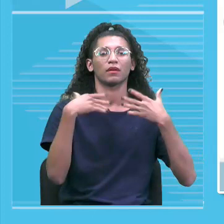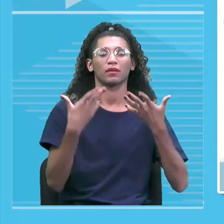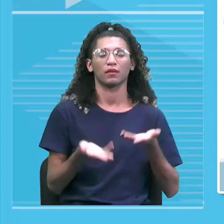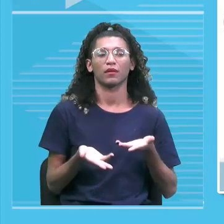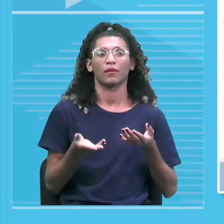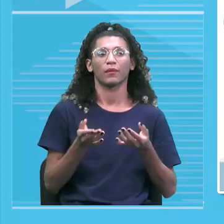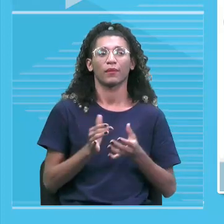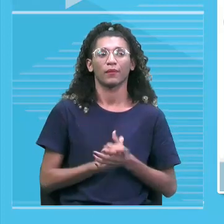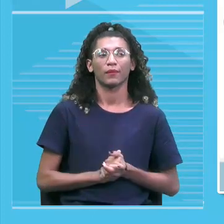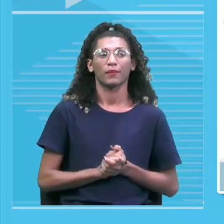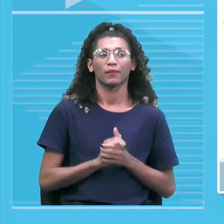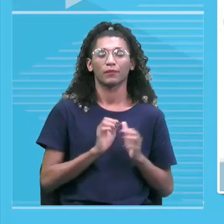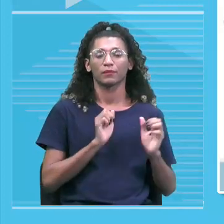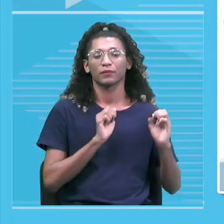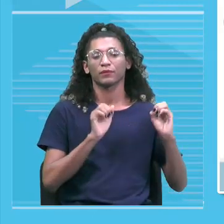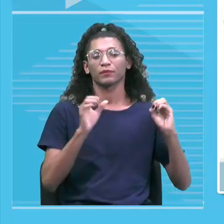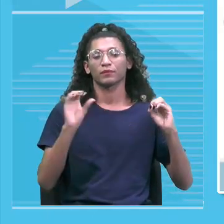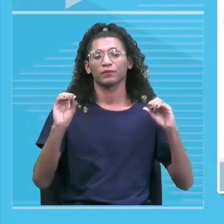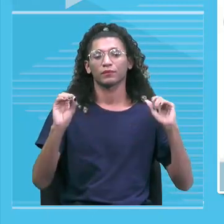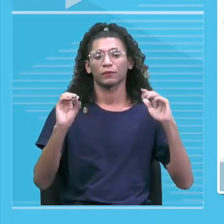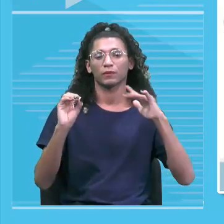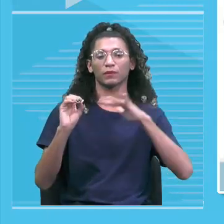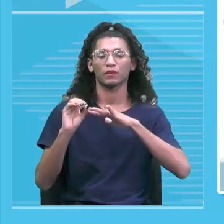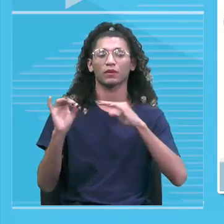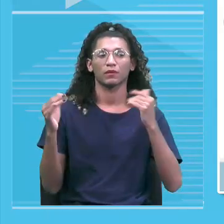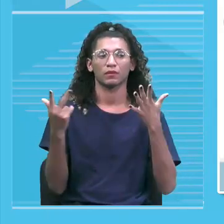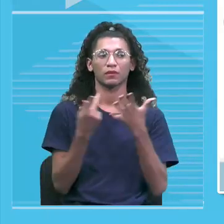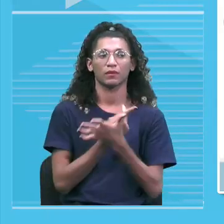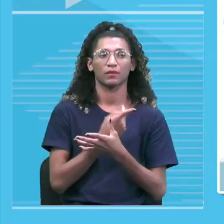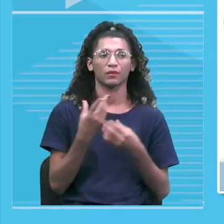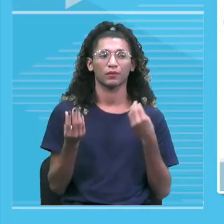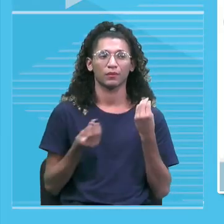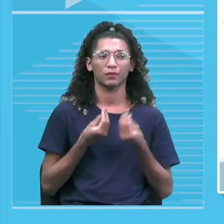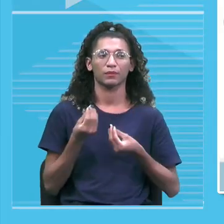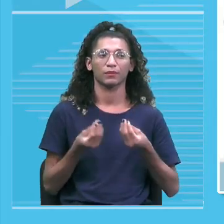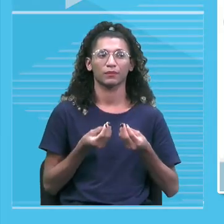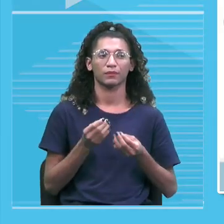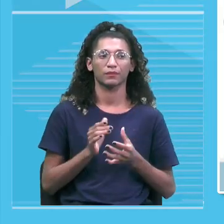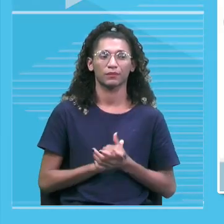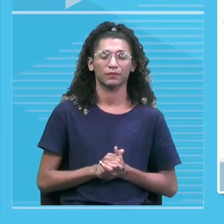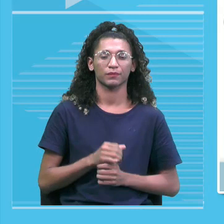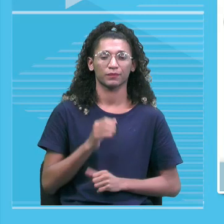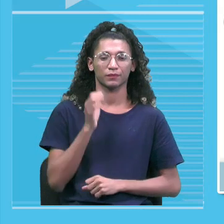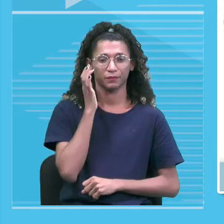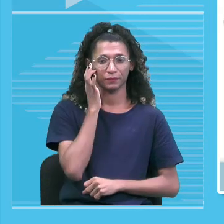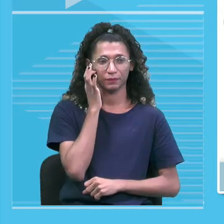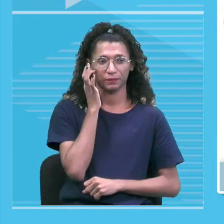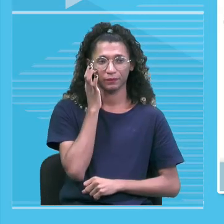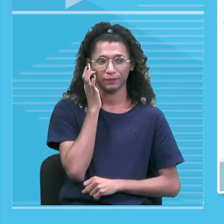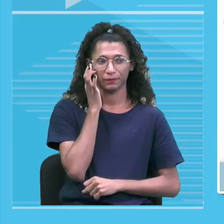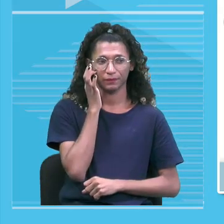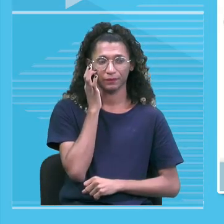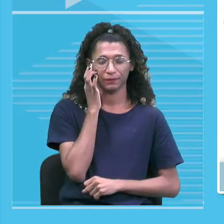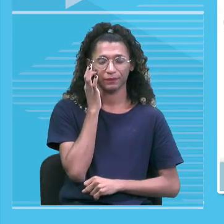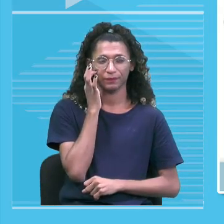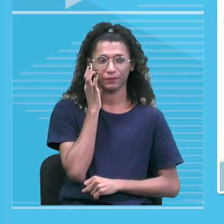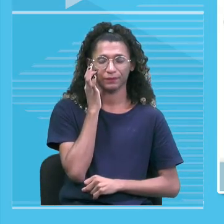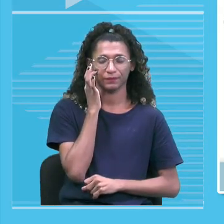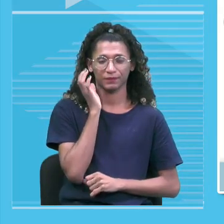só acontece olha só em um meio físico